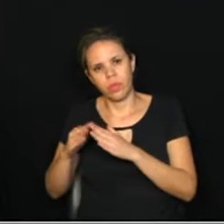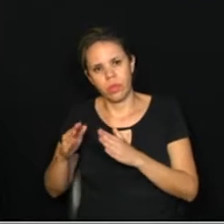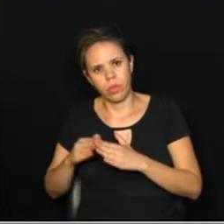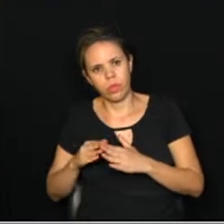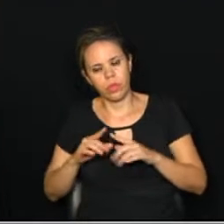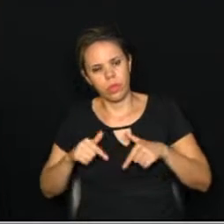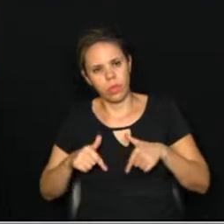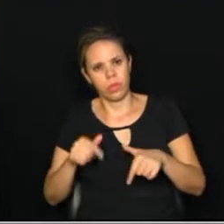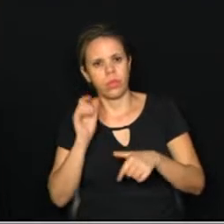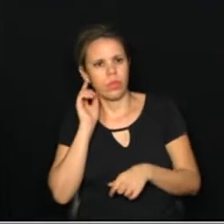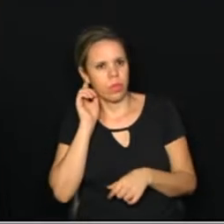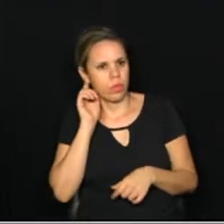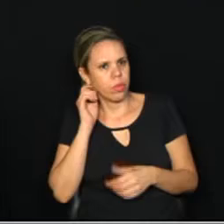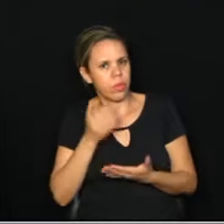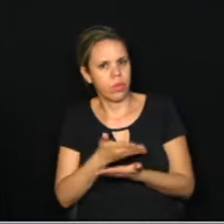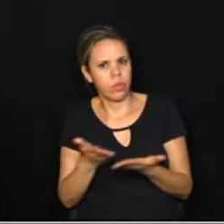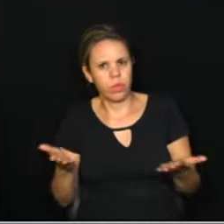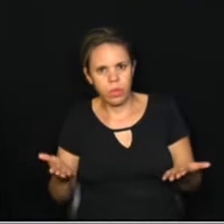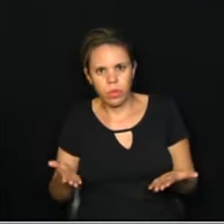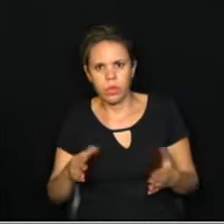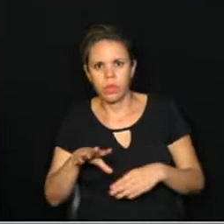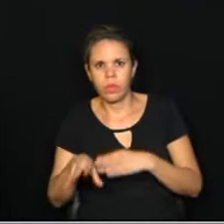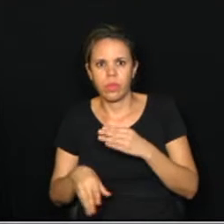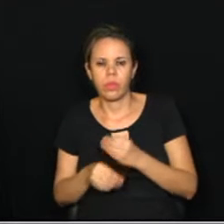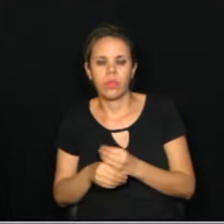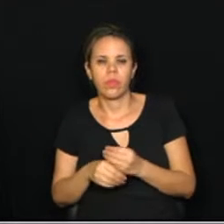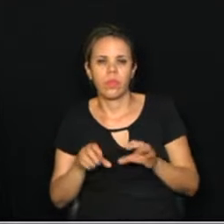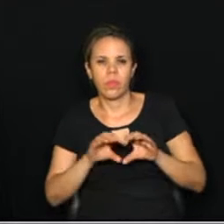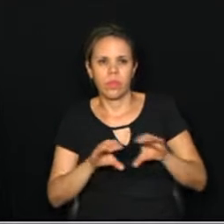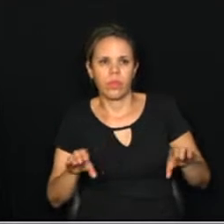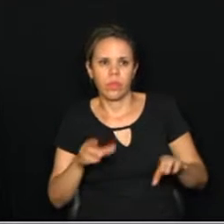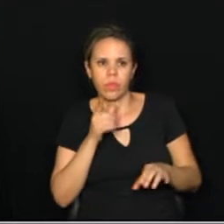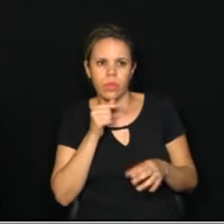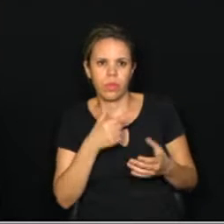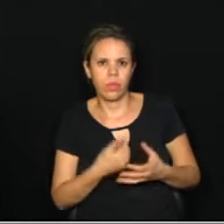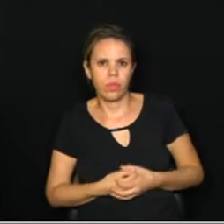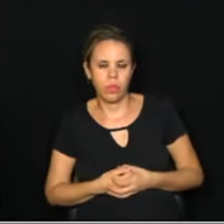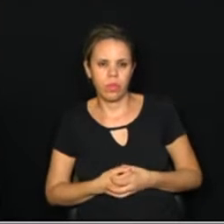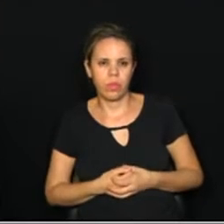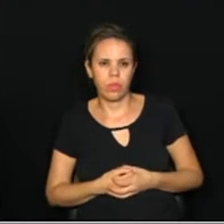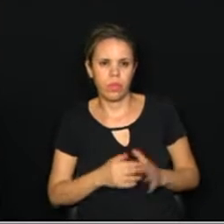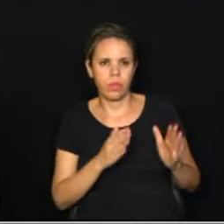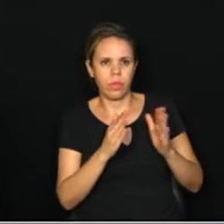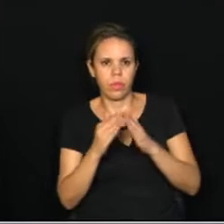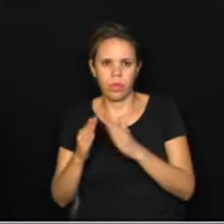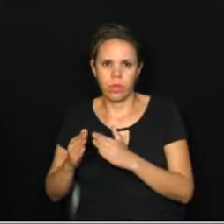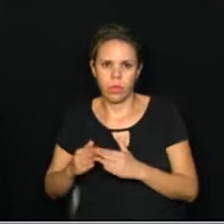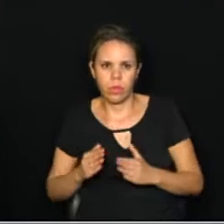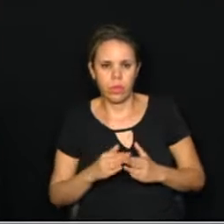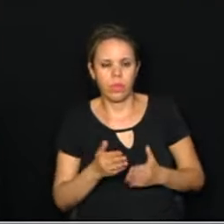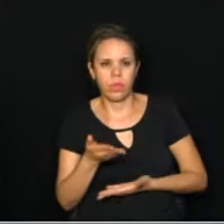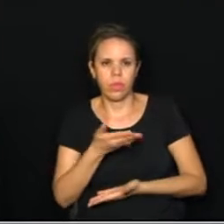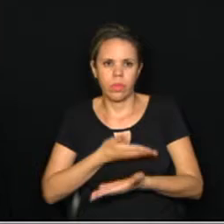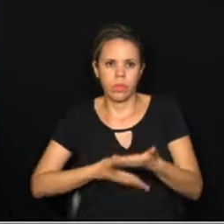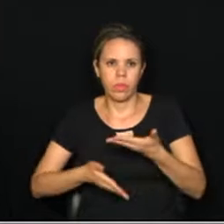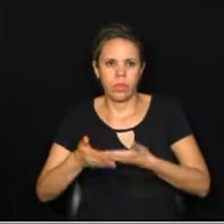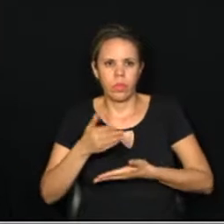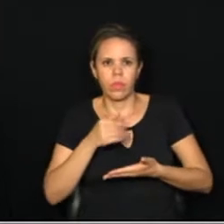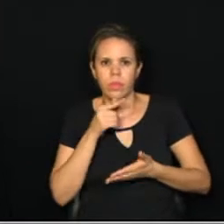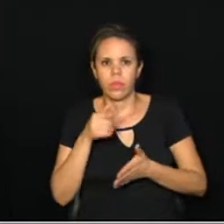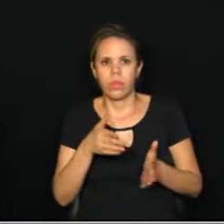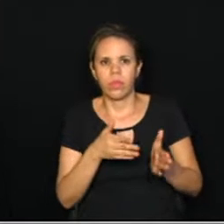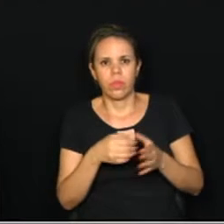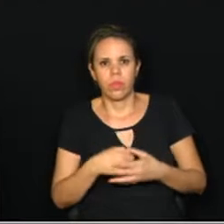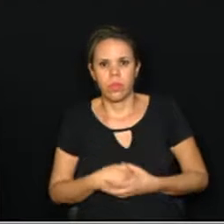ações de você estar instalando redutores de vazão nas residências ou a troca de sistemas